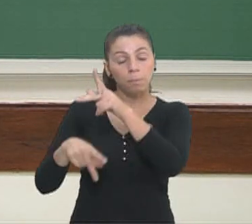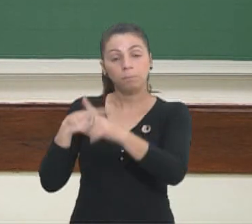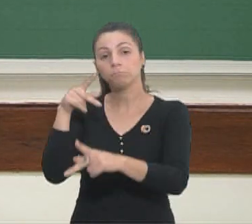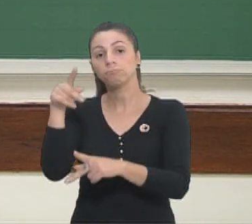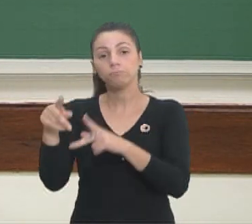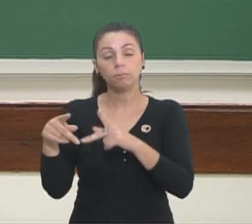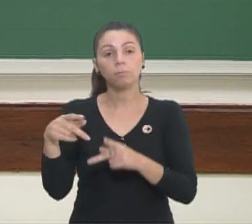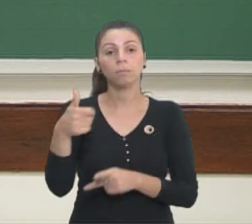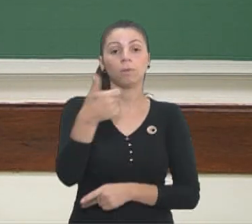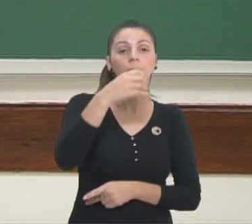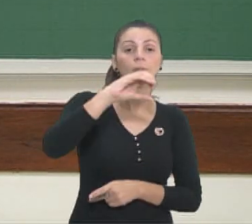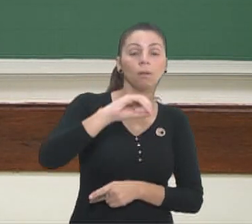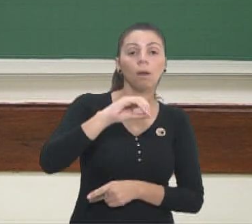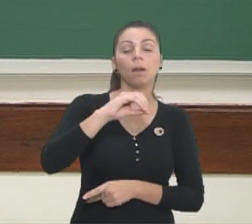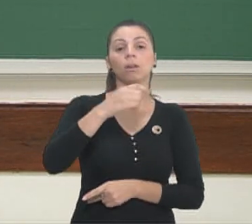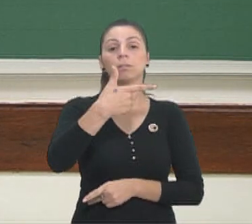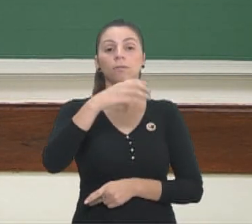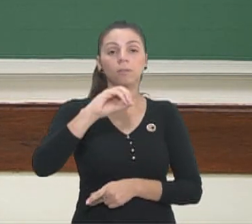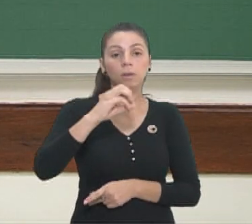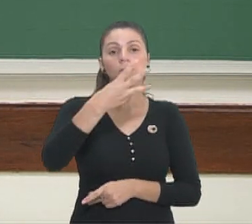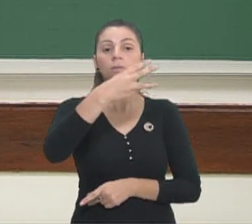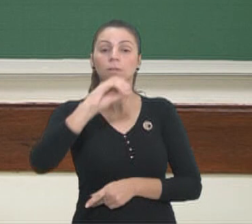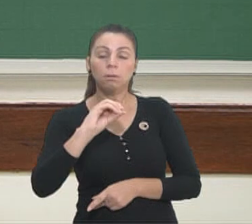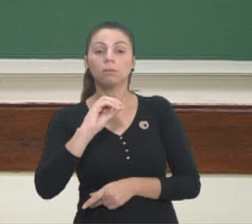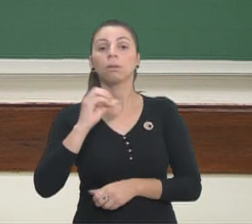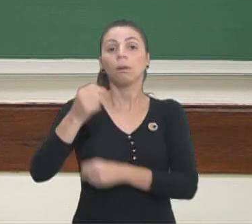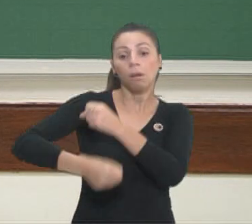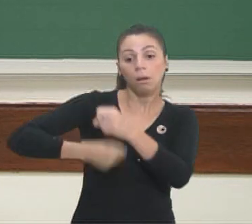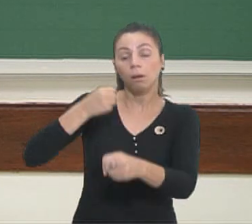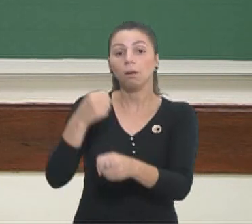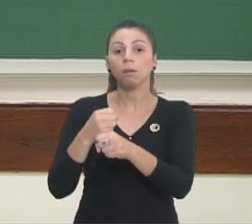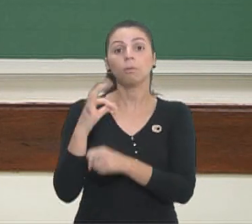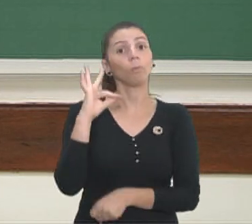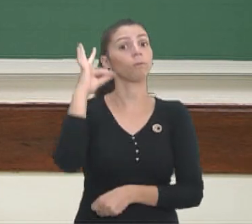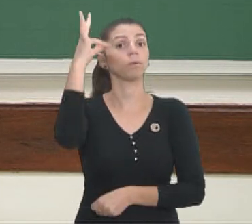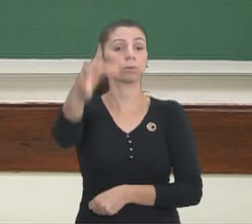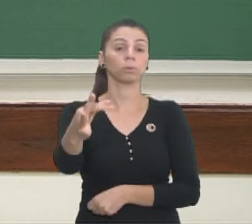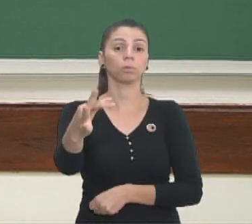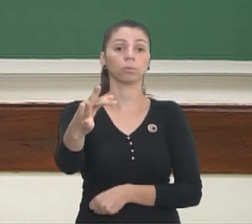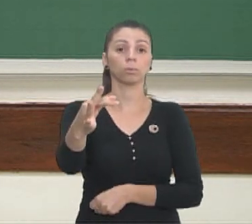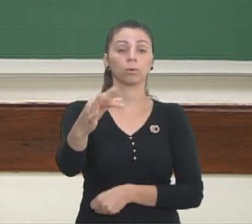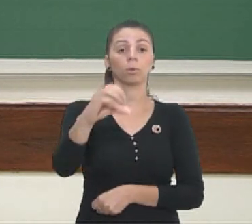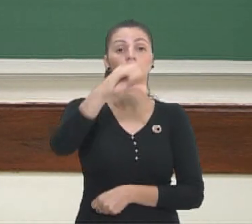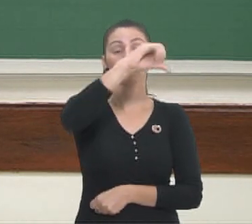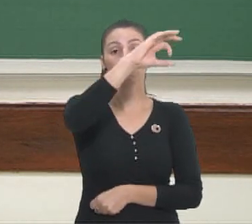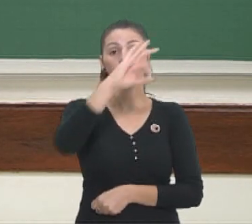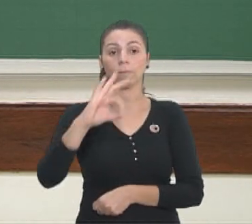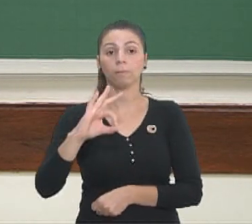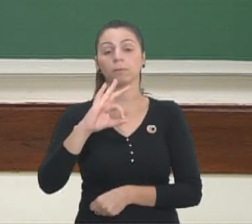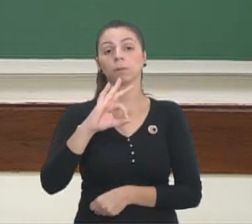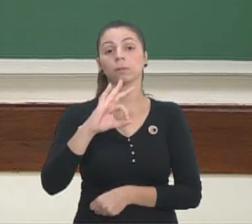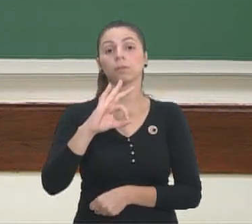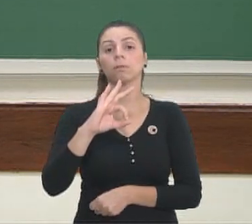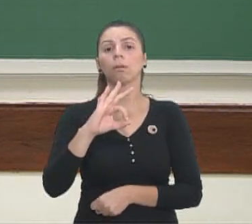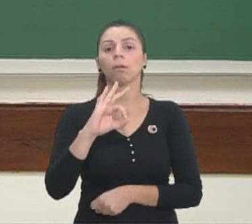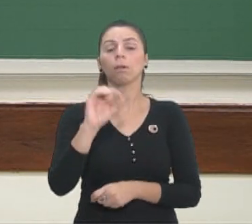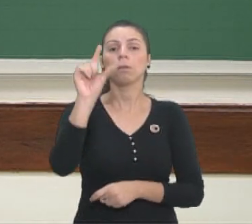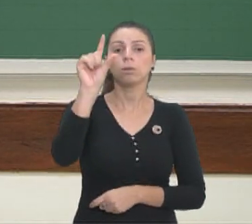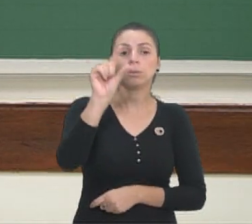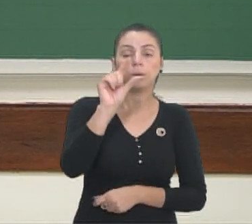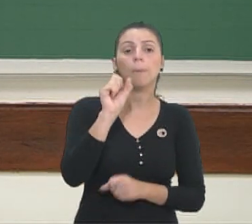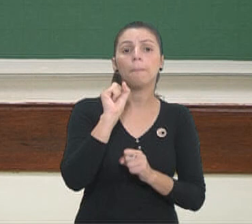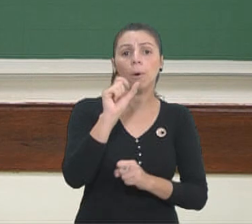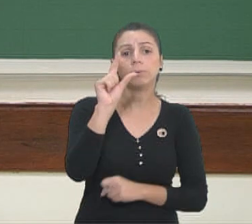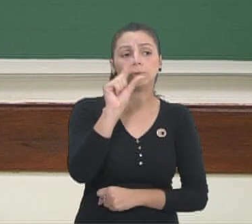10, 20, 30 anos mude. Pode ser que essa concentração de 90% caia para 70%,